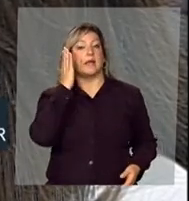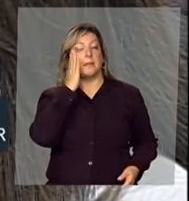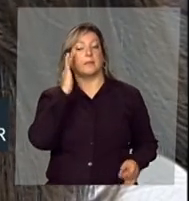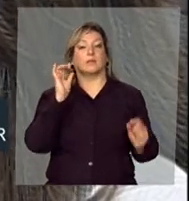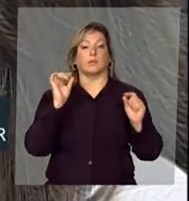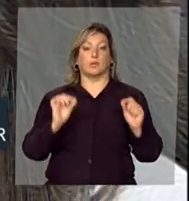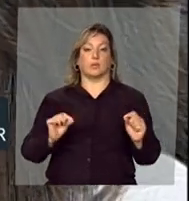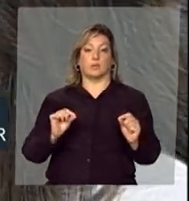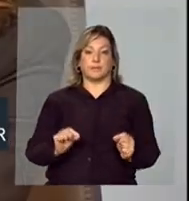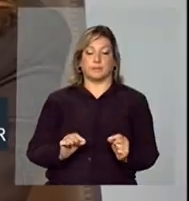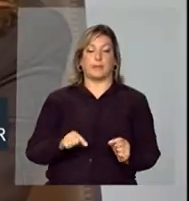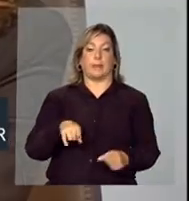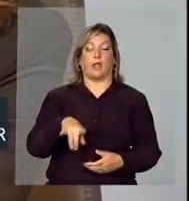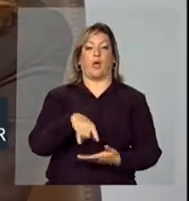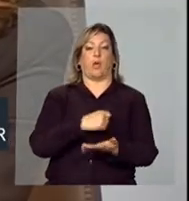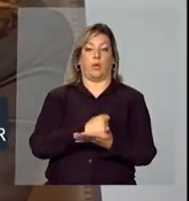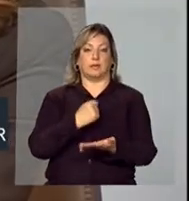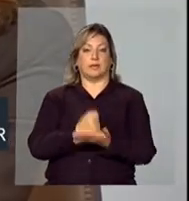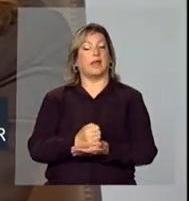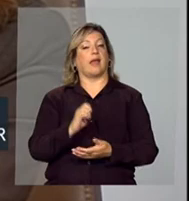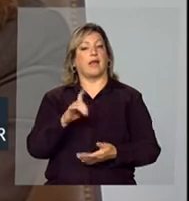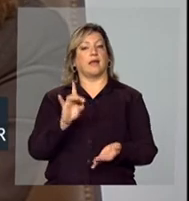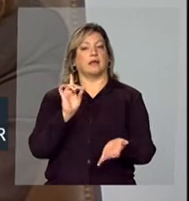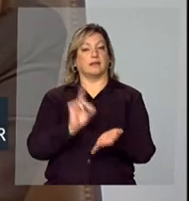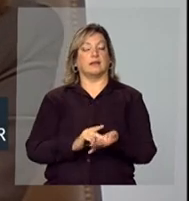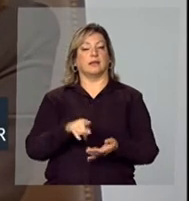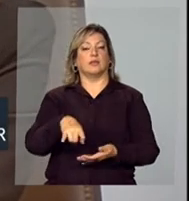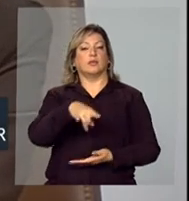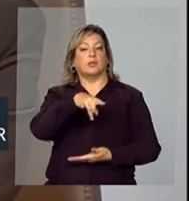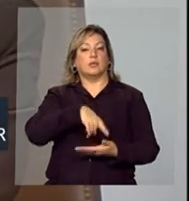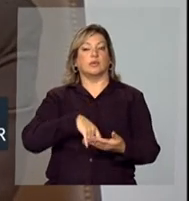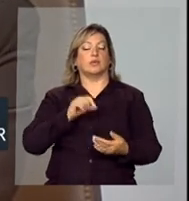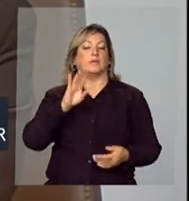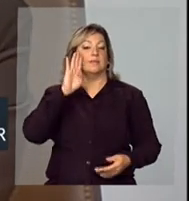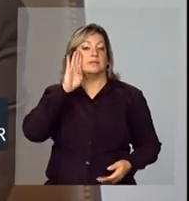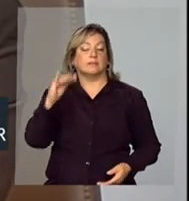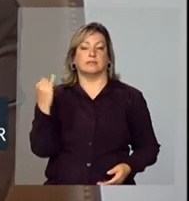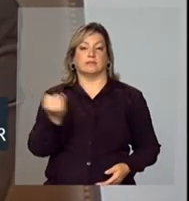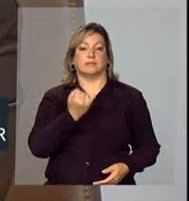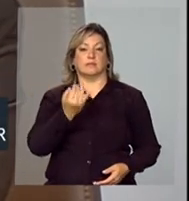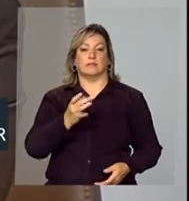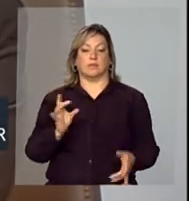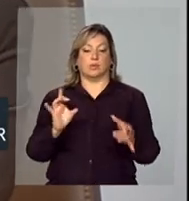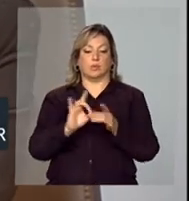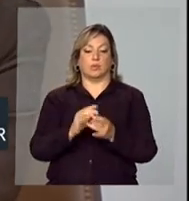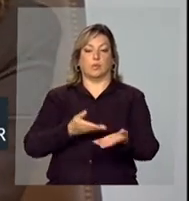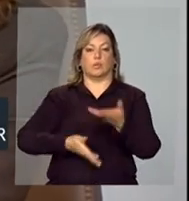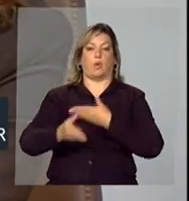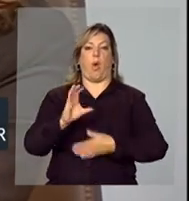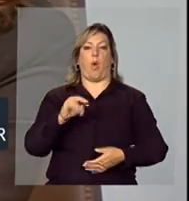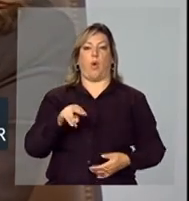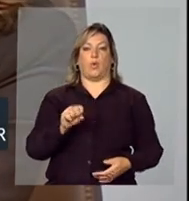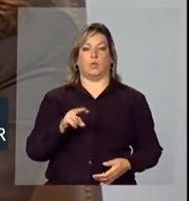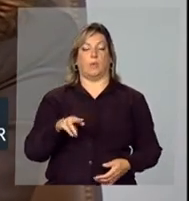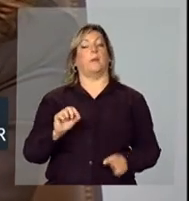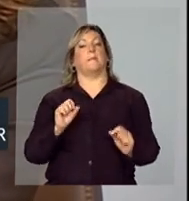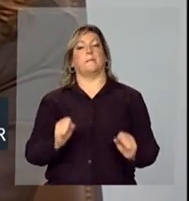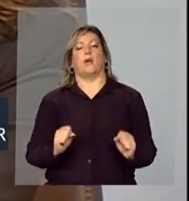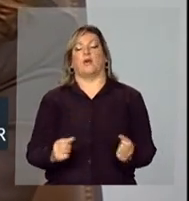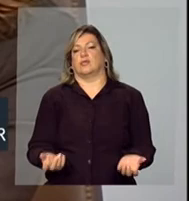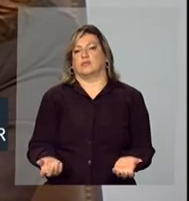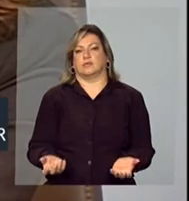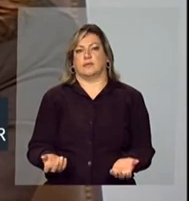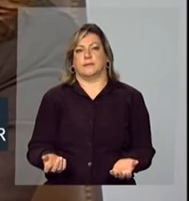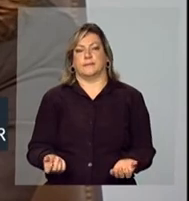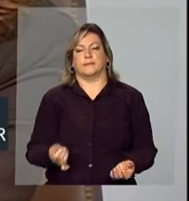contrato É de fato um documento a certidão de nascimento de uma relação de consumo que pode ser desde um